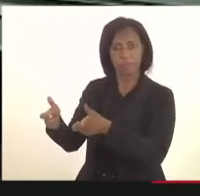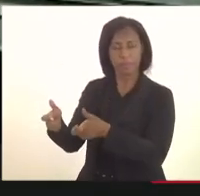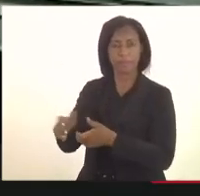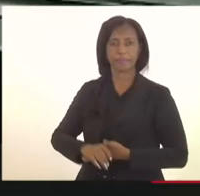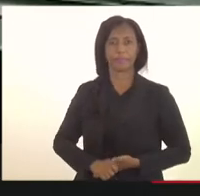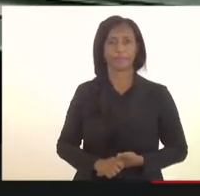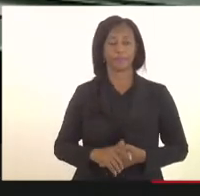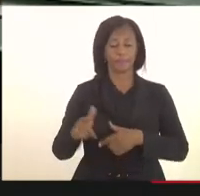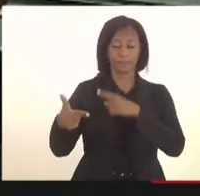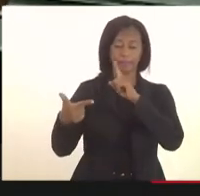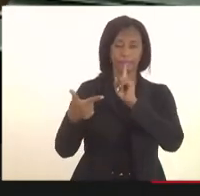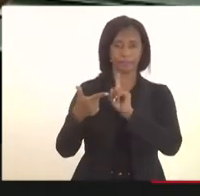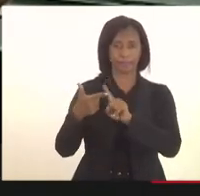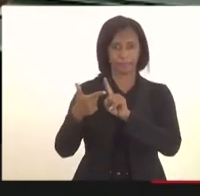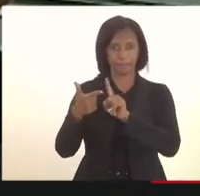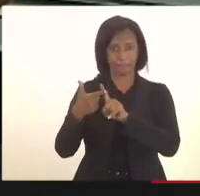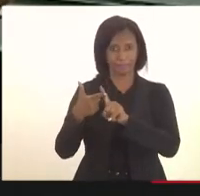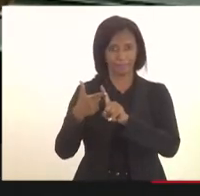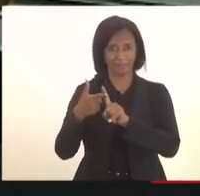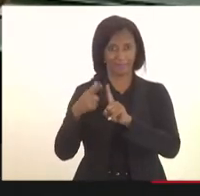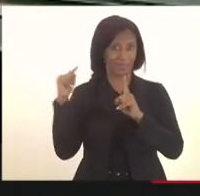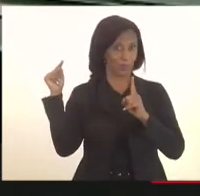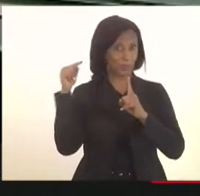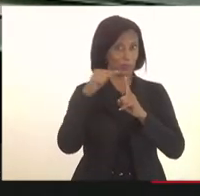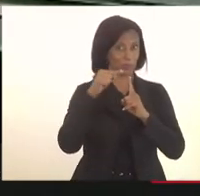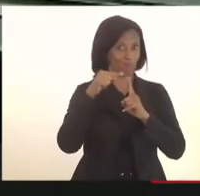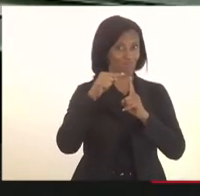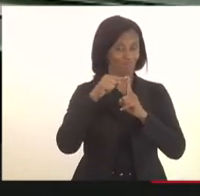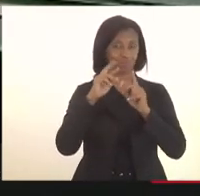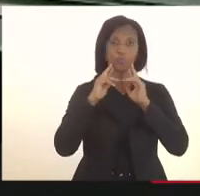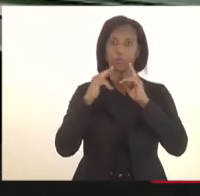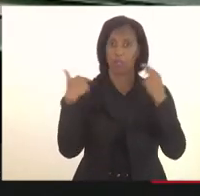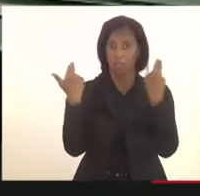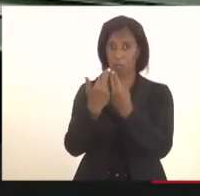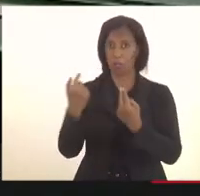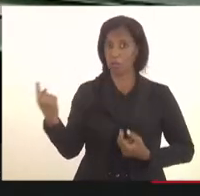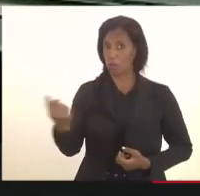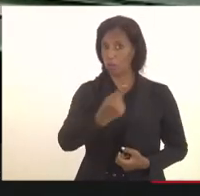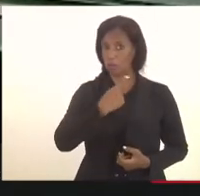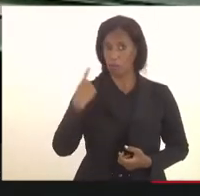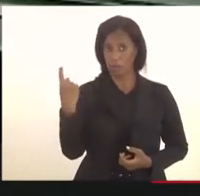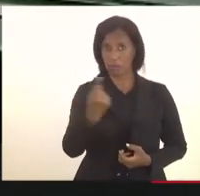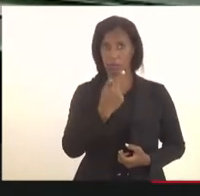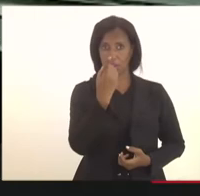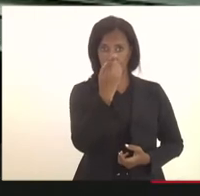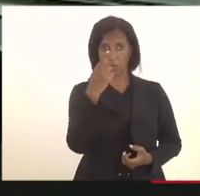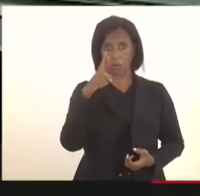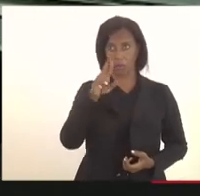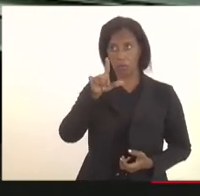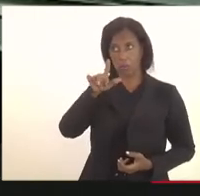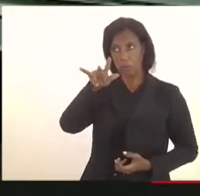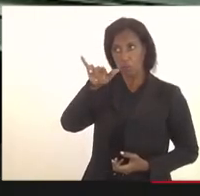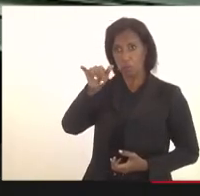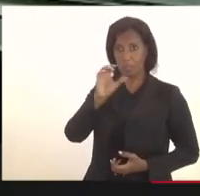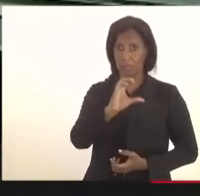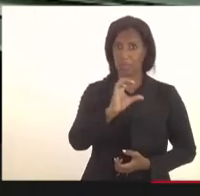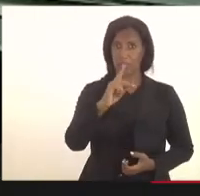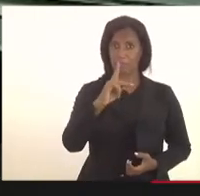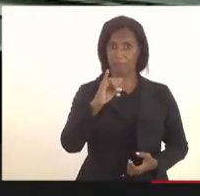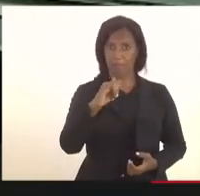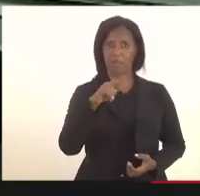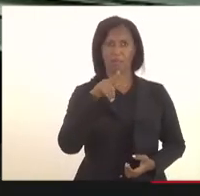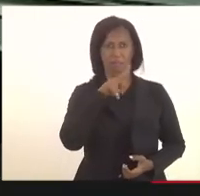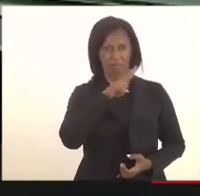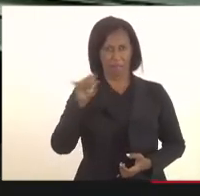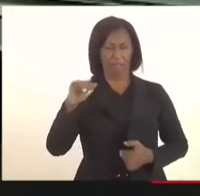segunda questão, que vai ser objeto de uma reunião nossa, doutor Oscar, se a CPI vai se